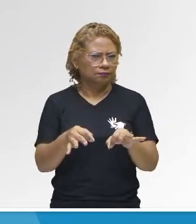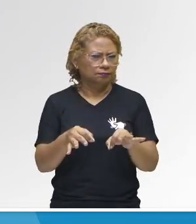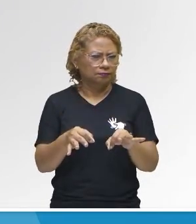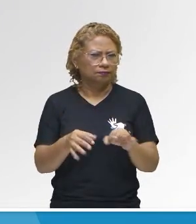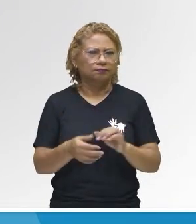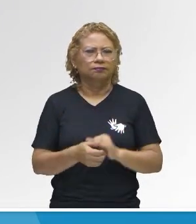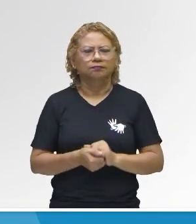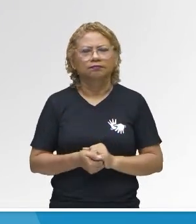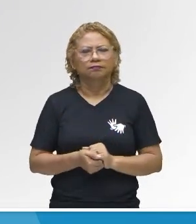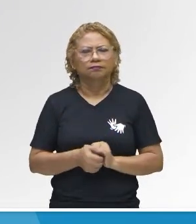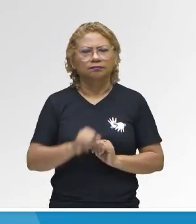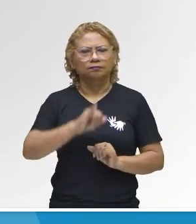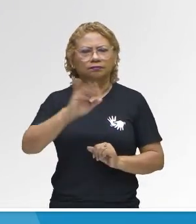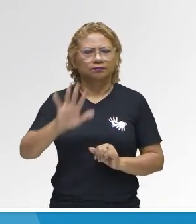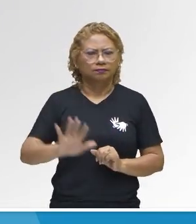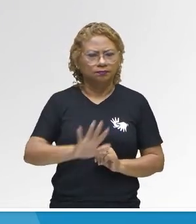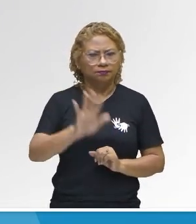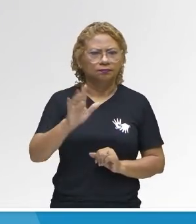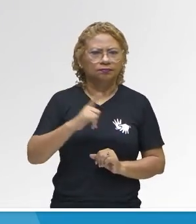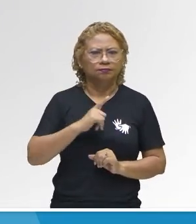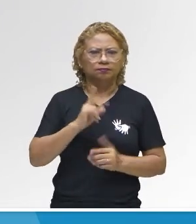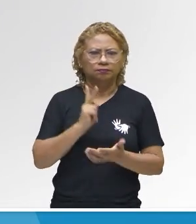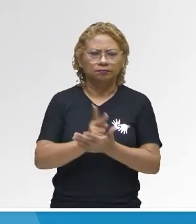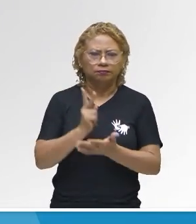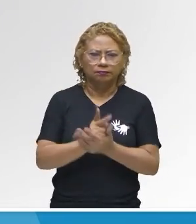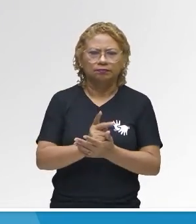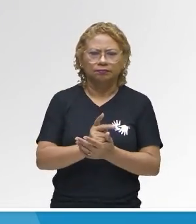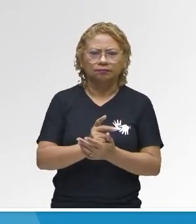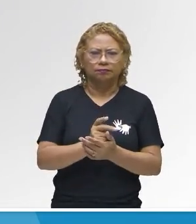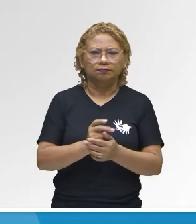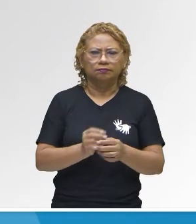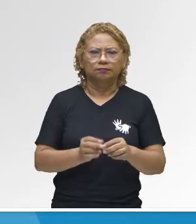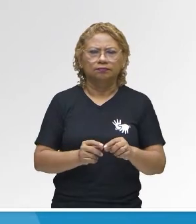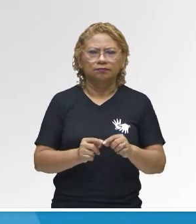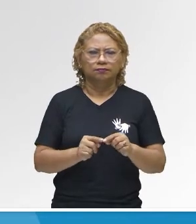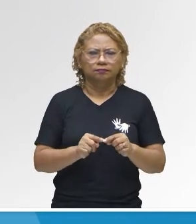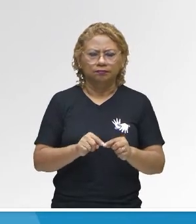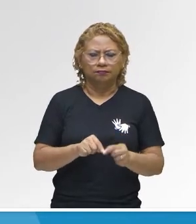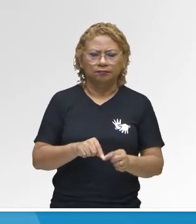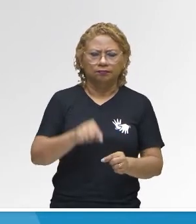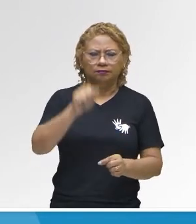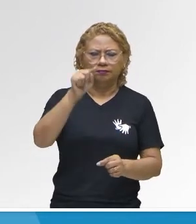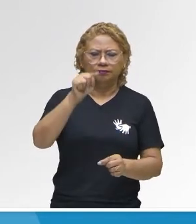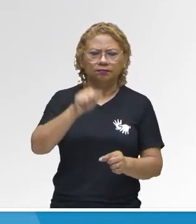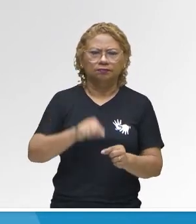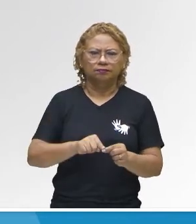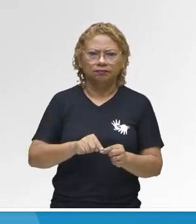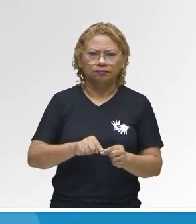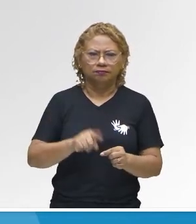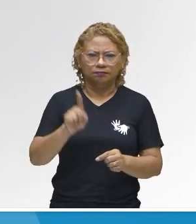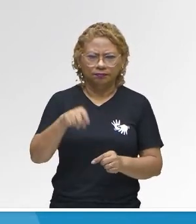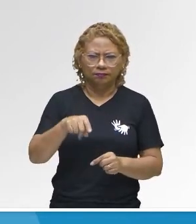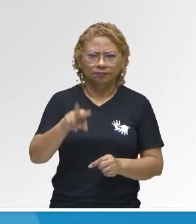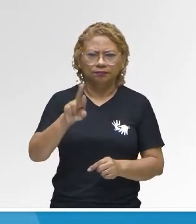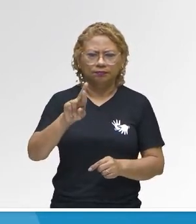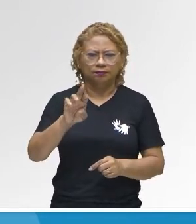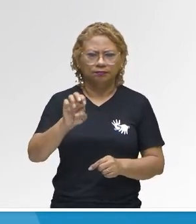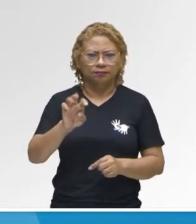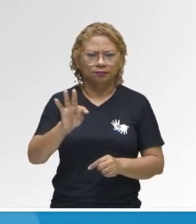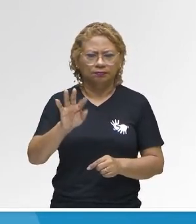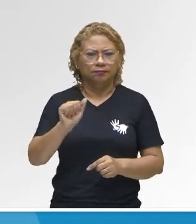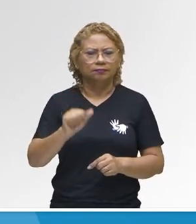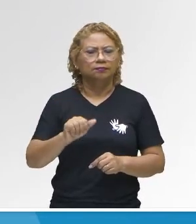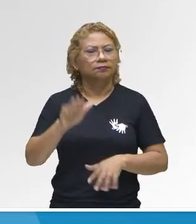ortogonal de uma reta sobre um plano sempre será uma reta. Isso é verdade? Depende. Se eu estiver